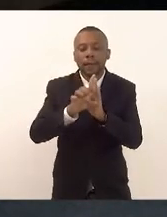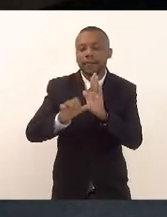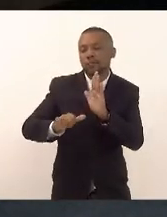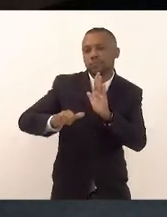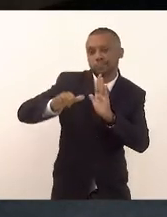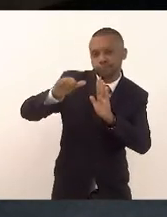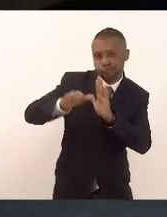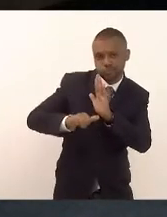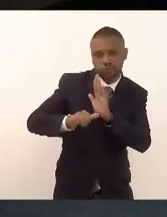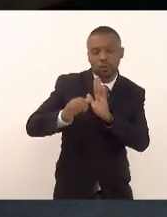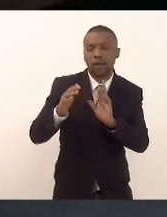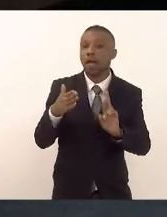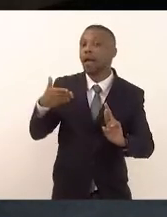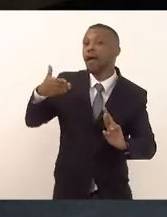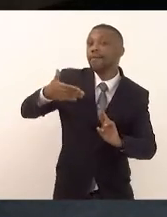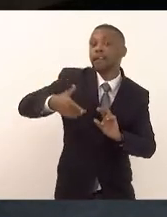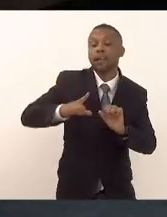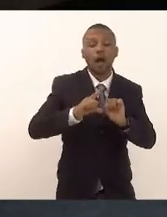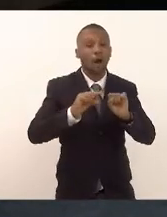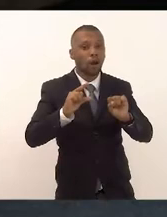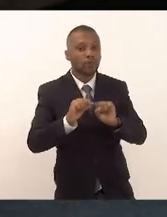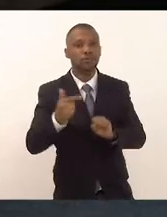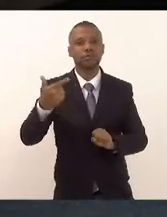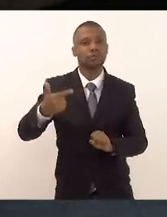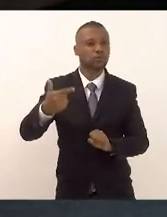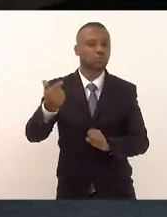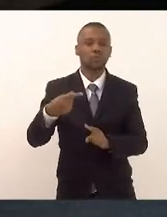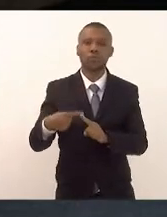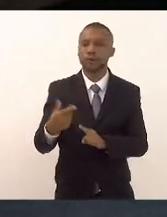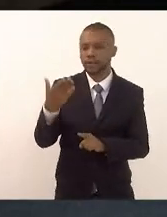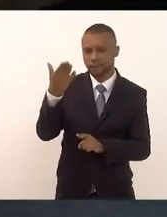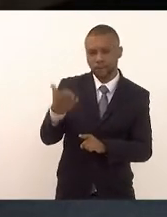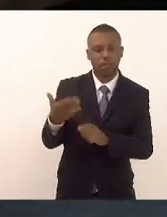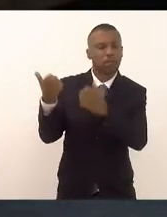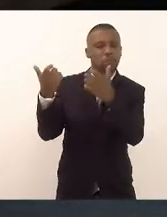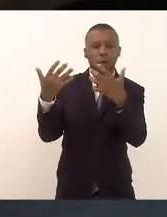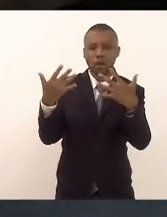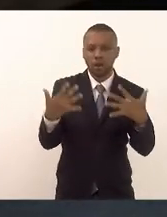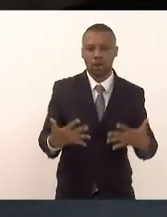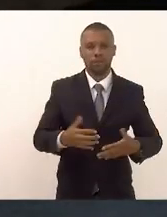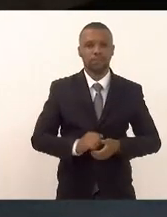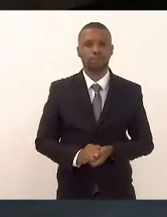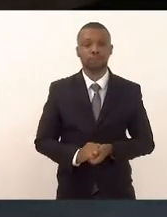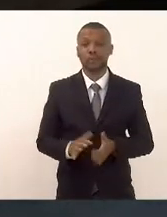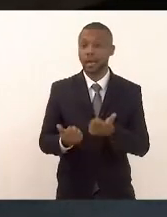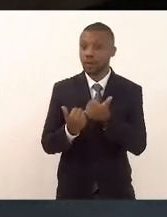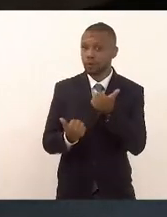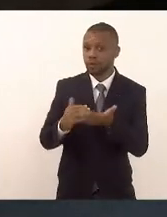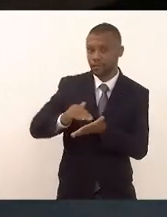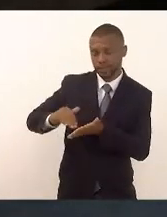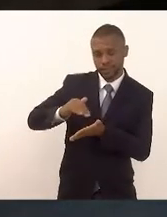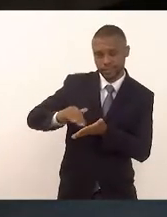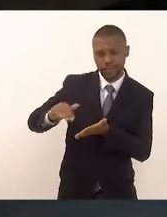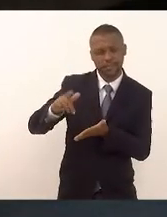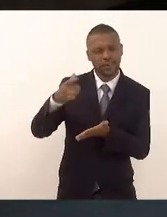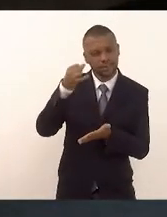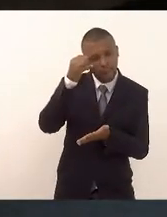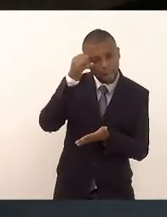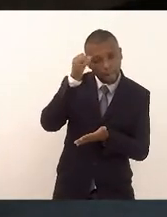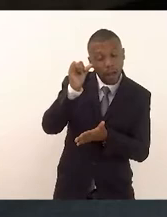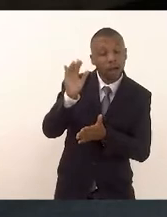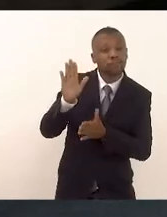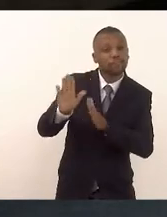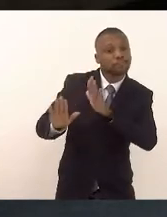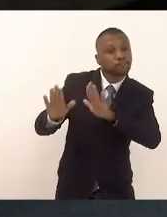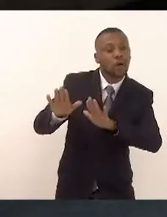2º, porque Vossa Excelência escreveu: a Subsecretaria Estadual de Prevenção de Calamidades